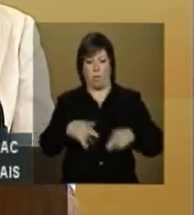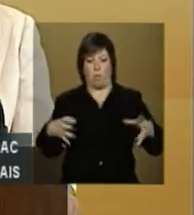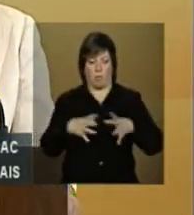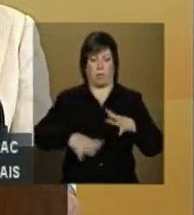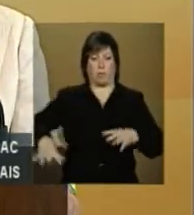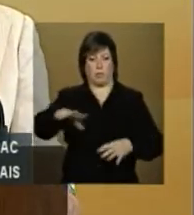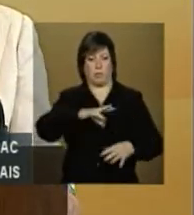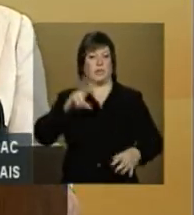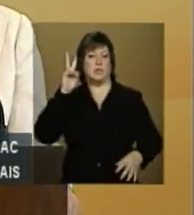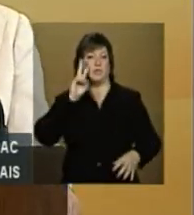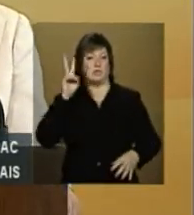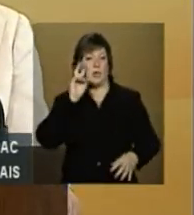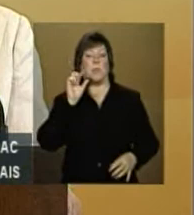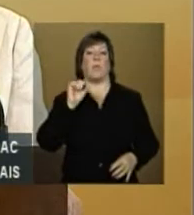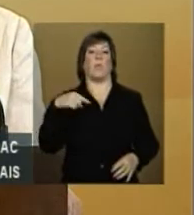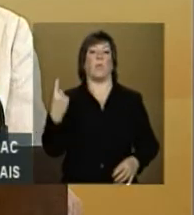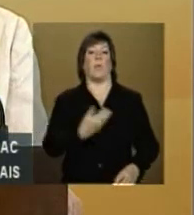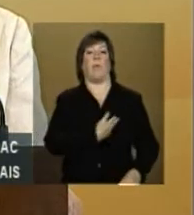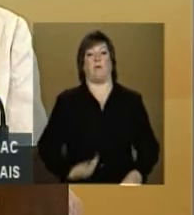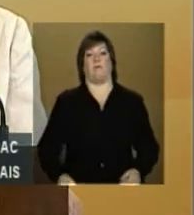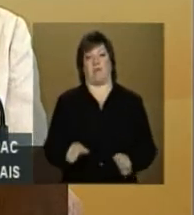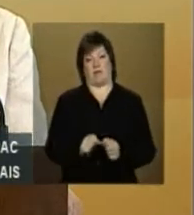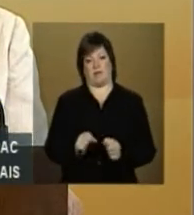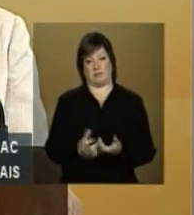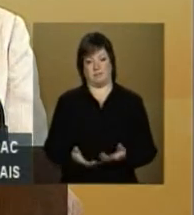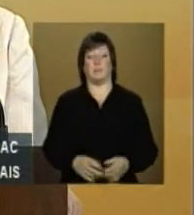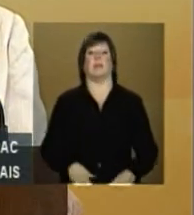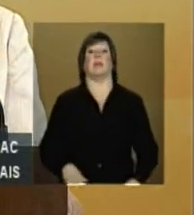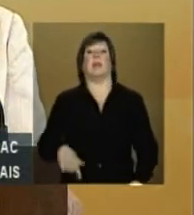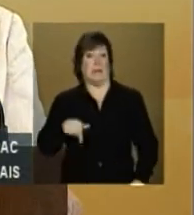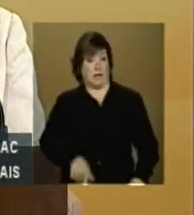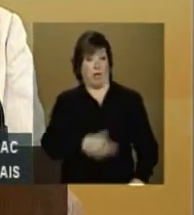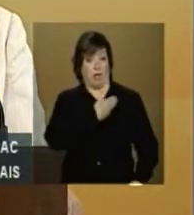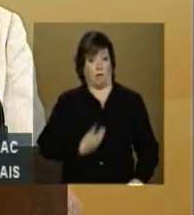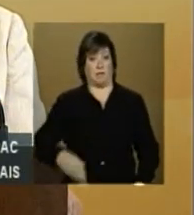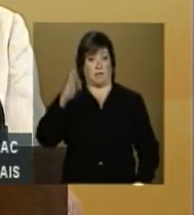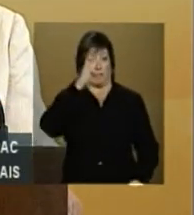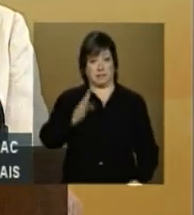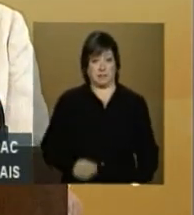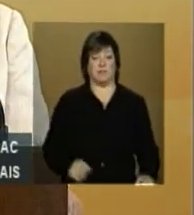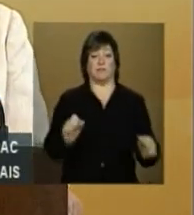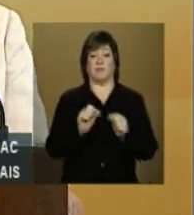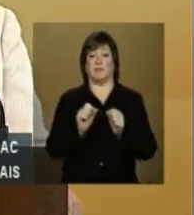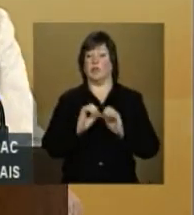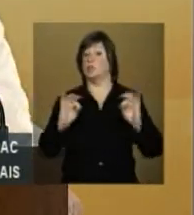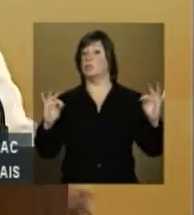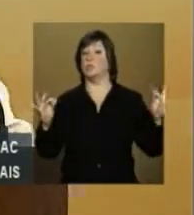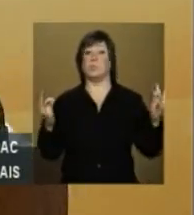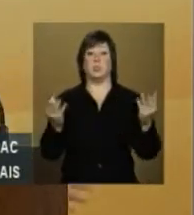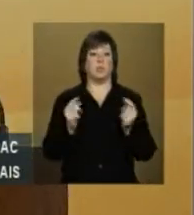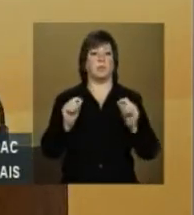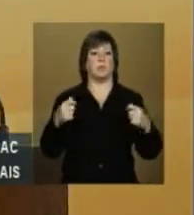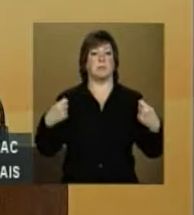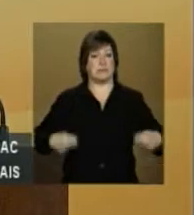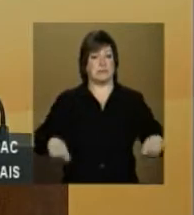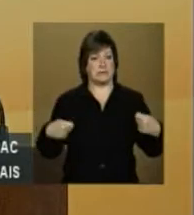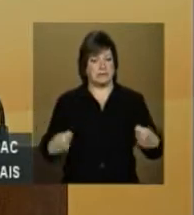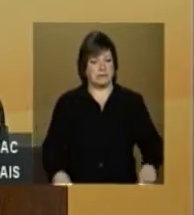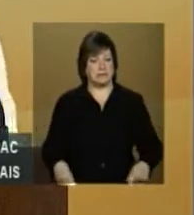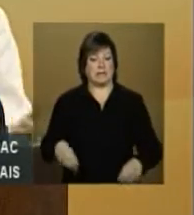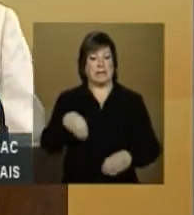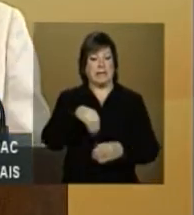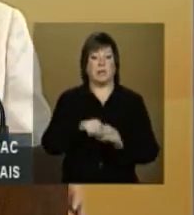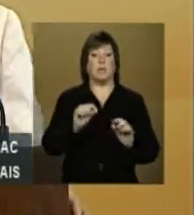relação às medidas tomadas. O governo brasileiro tomou todas as providências para, dentro das